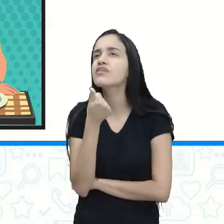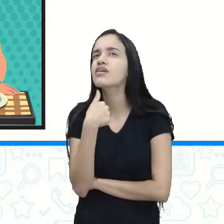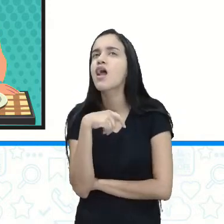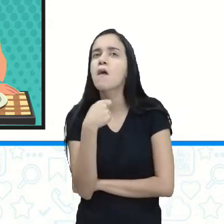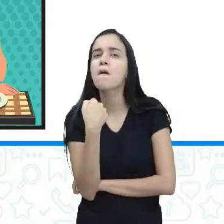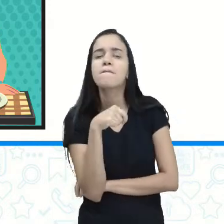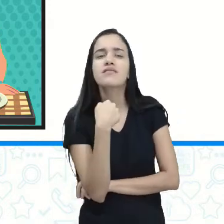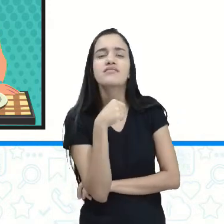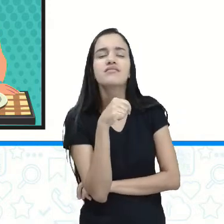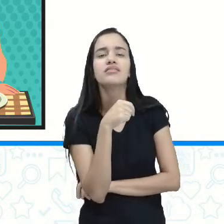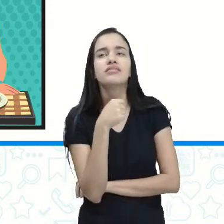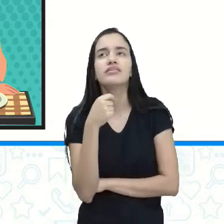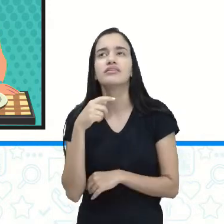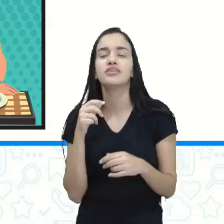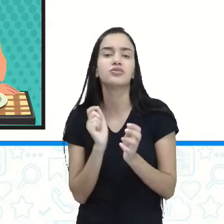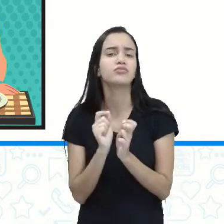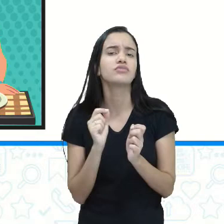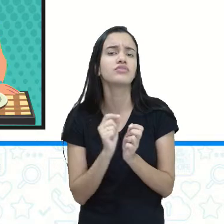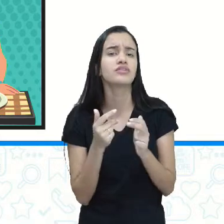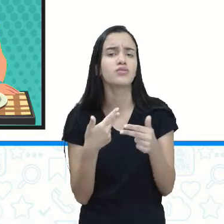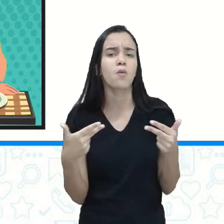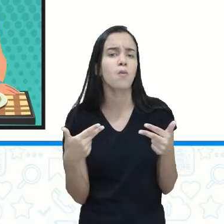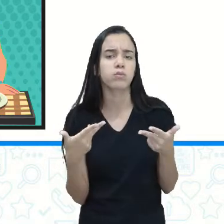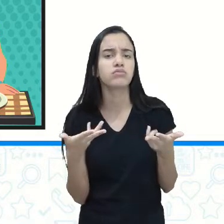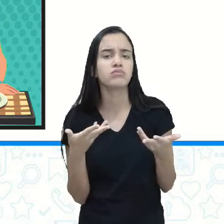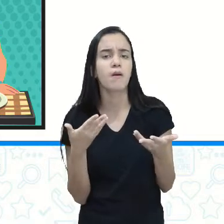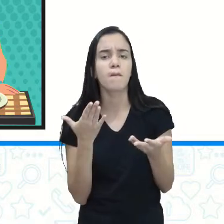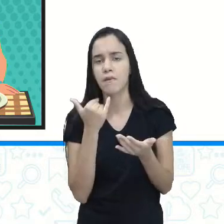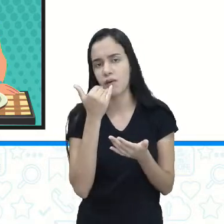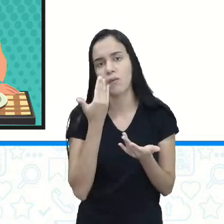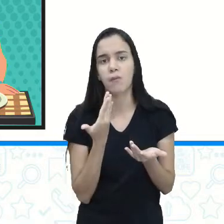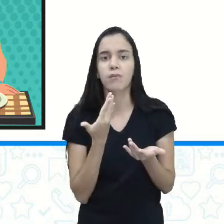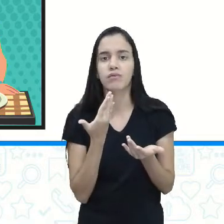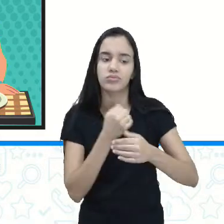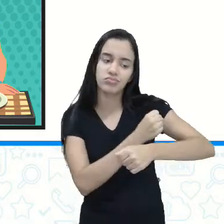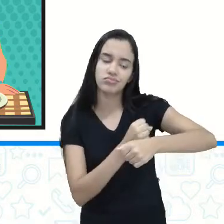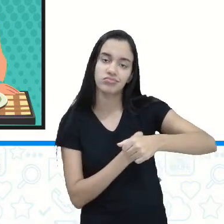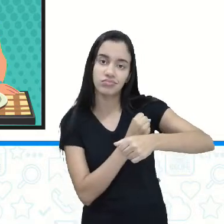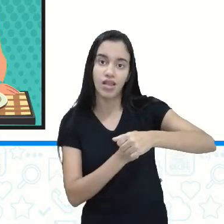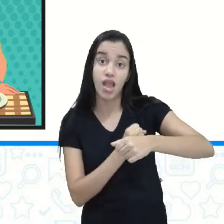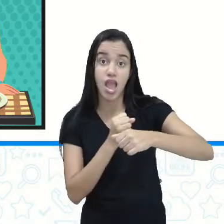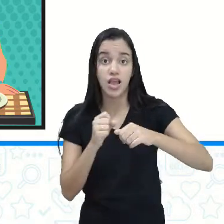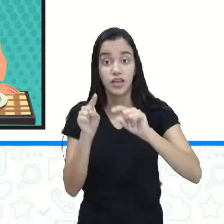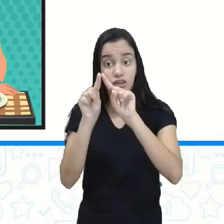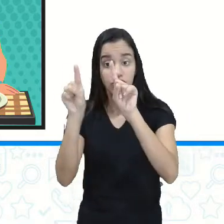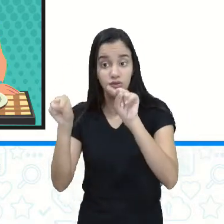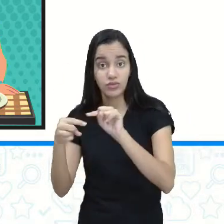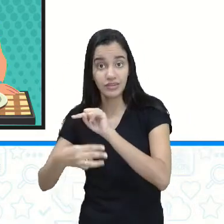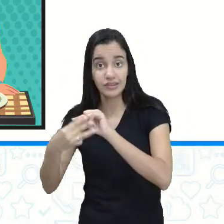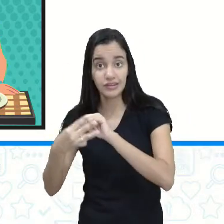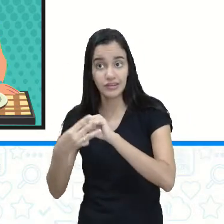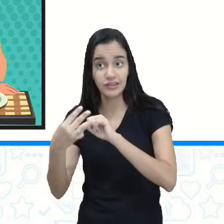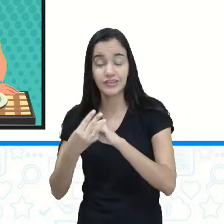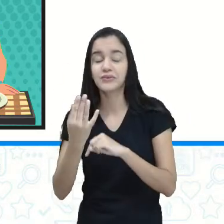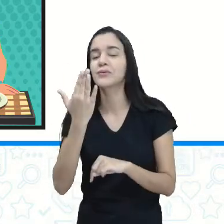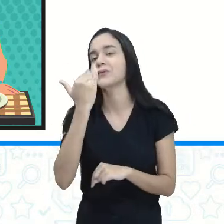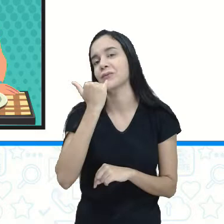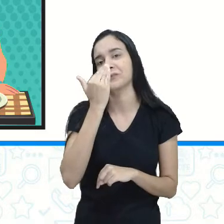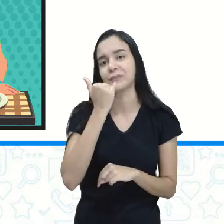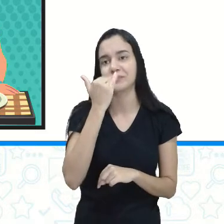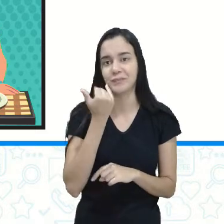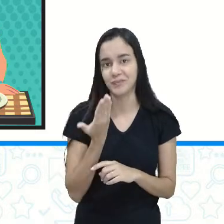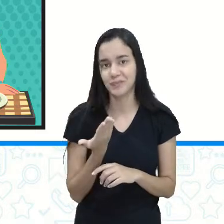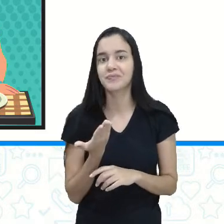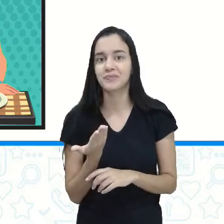preciso fazer alguma coisa para comer, para passar essa fome. E no terceiro quadro, ela está comendo,